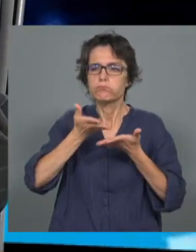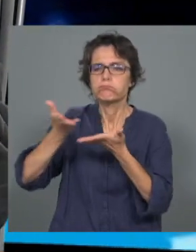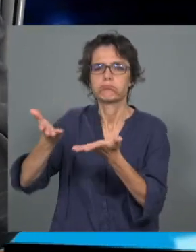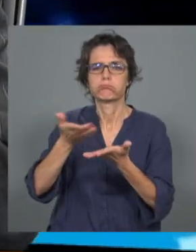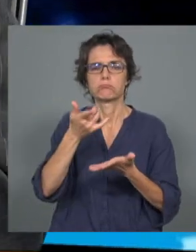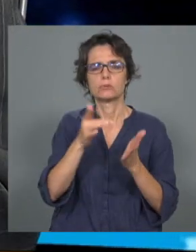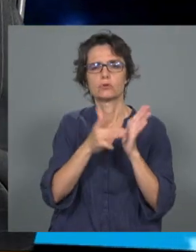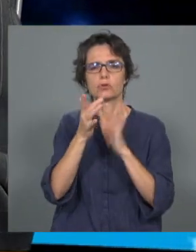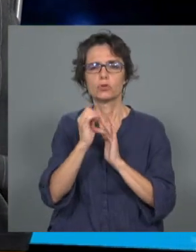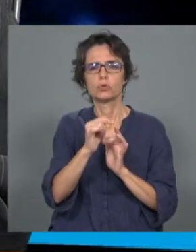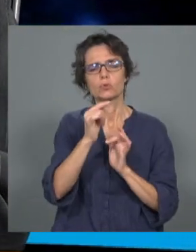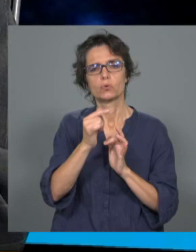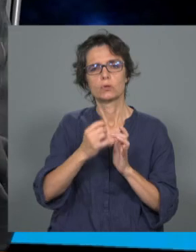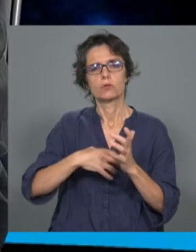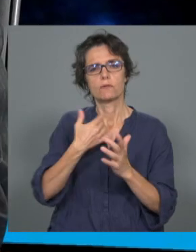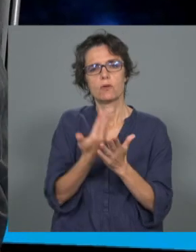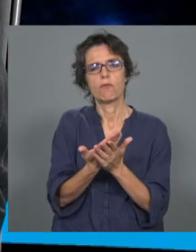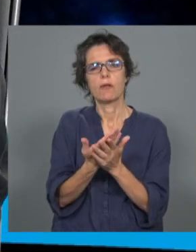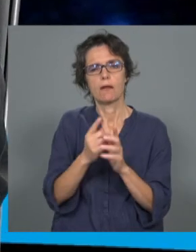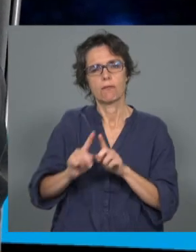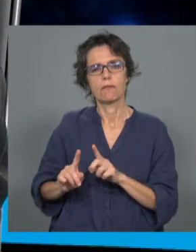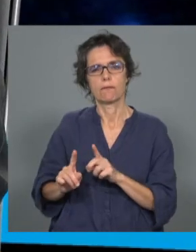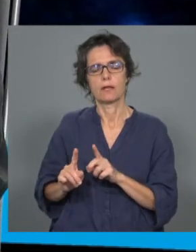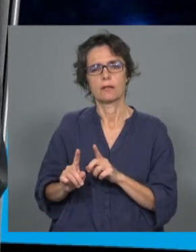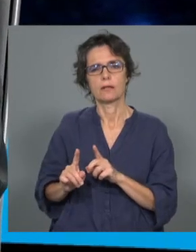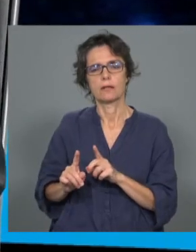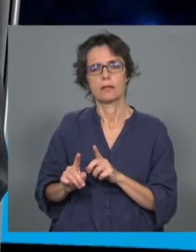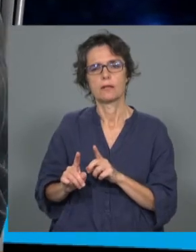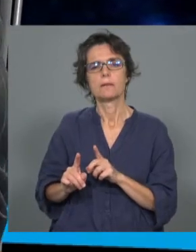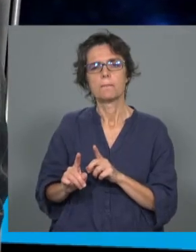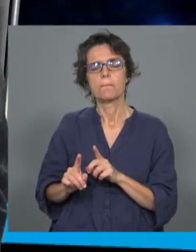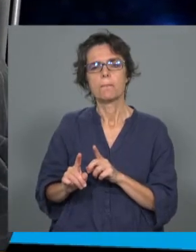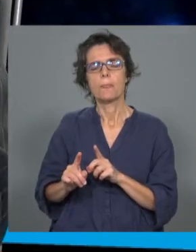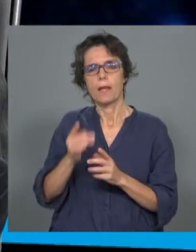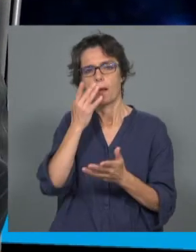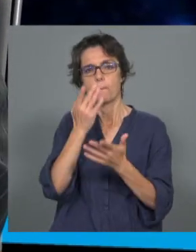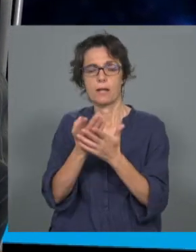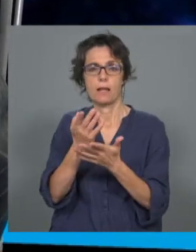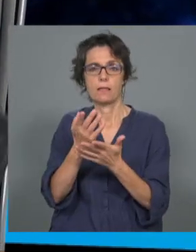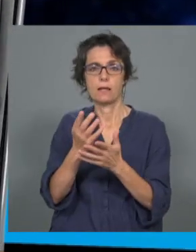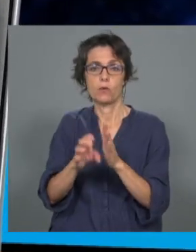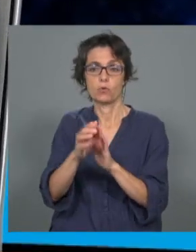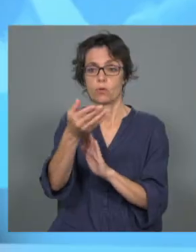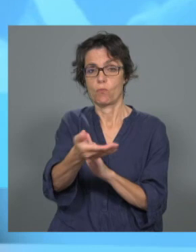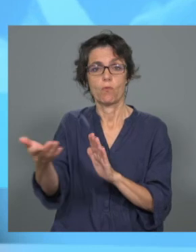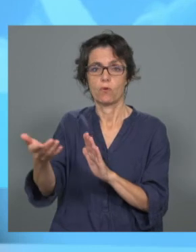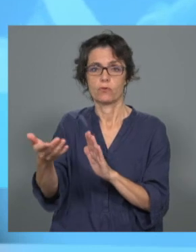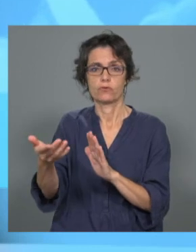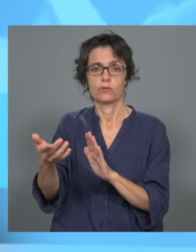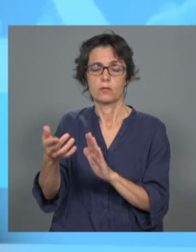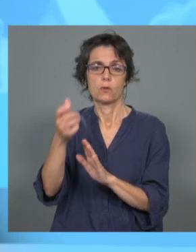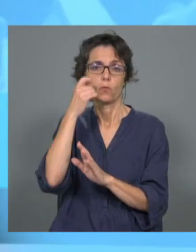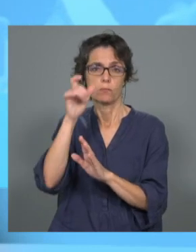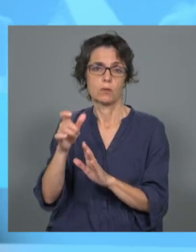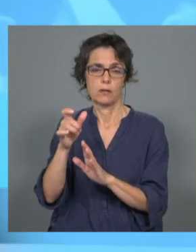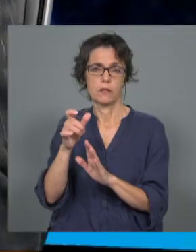dá um sentido diferente na proximidade com a condição humana, através da simbólica do coração,